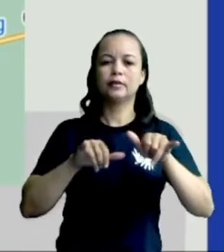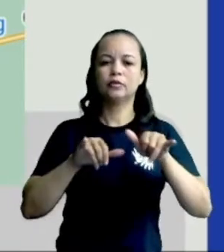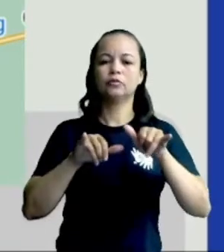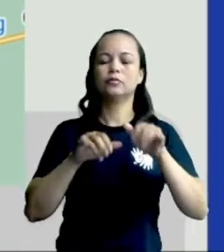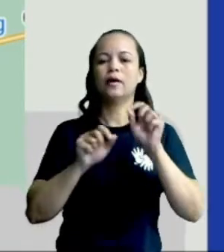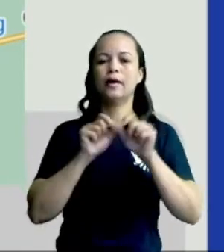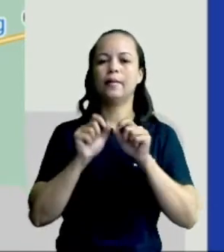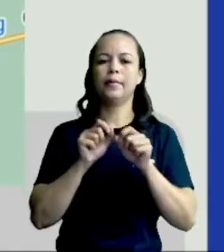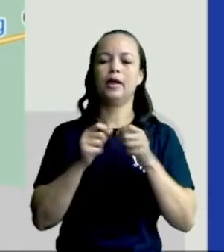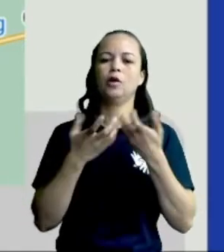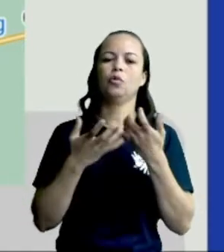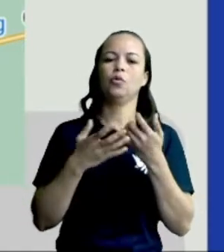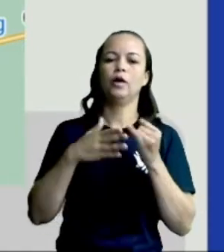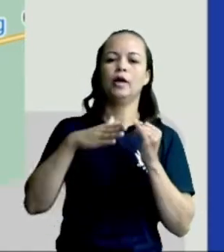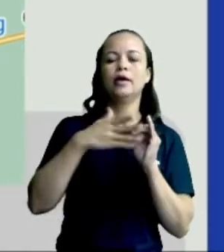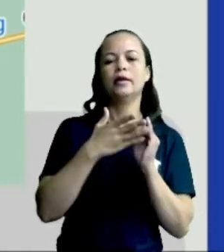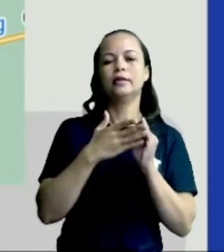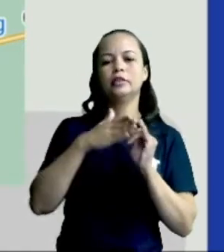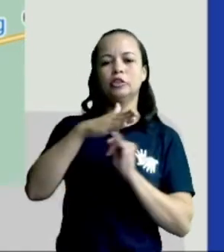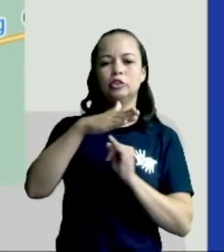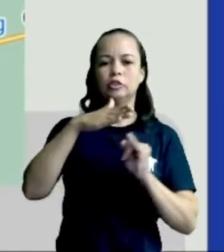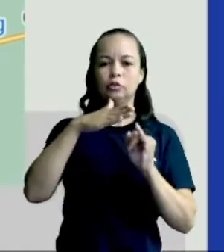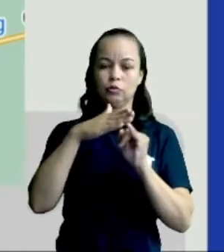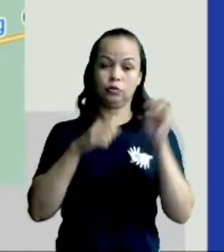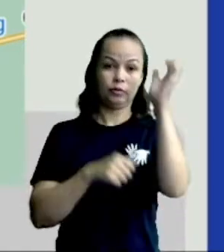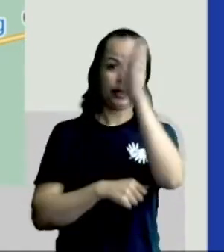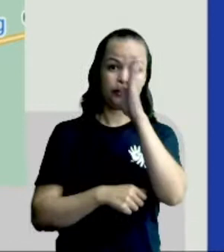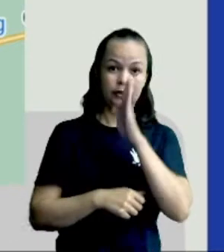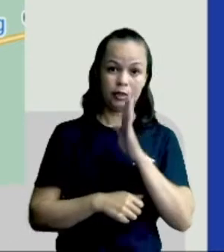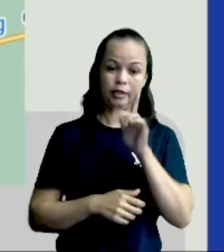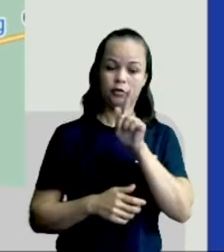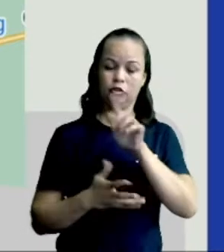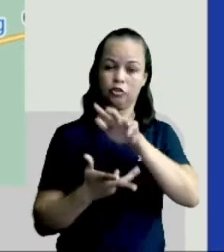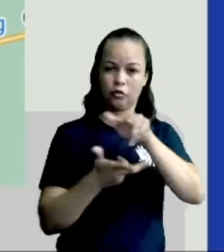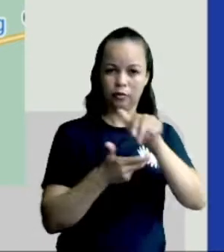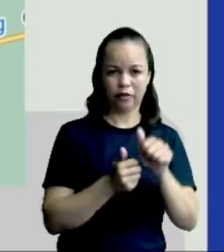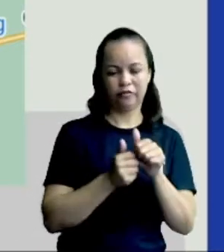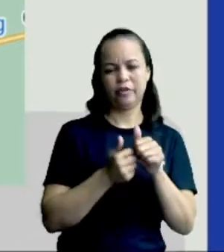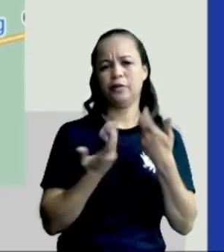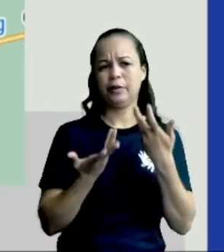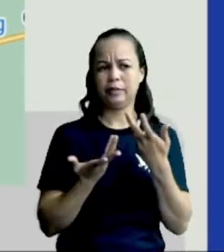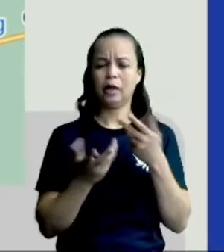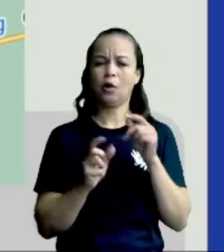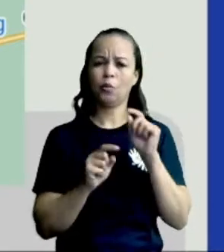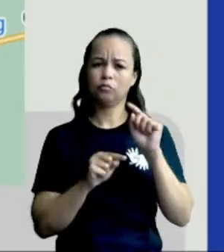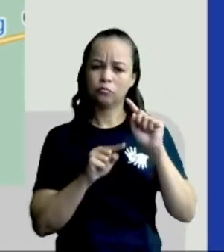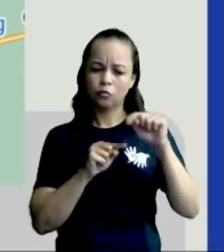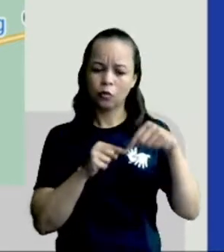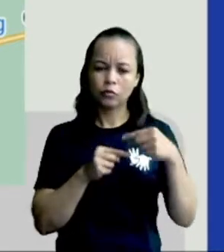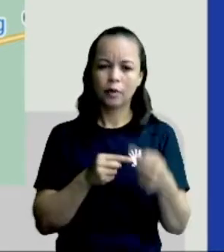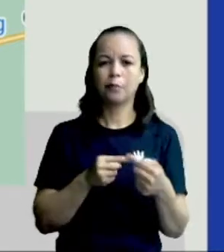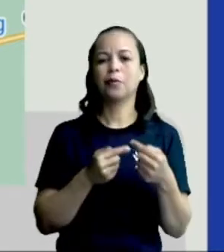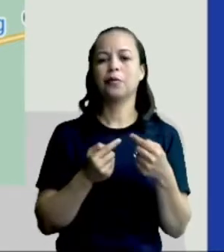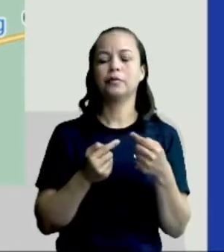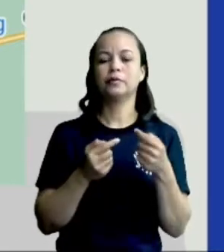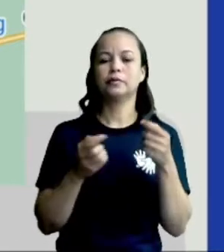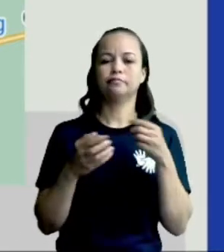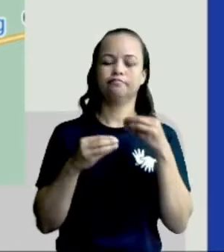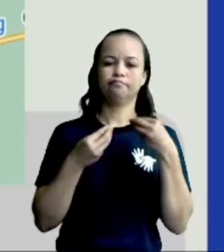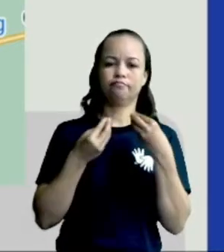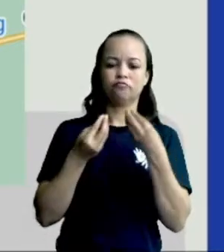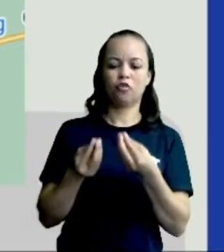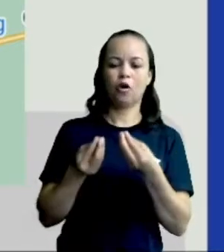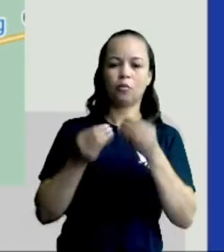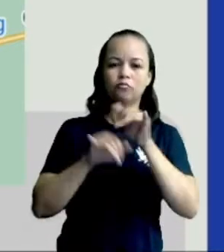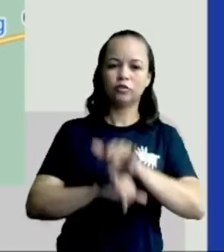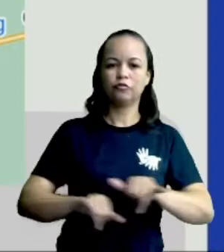Instituto Brasileiro de Geografia. Então, em breve, muito em breve, ele vai dar os dados de